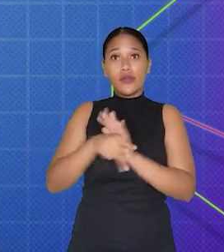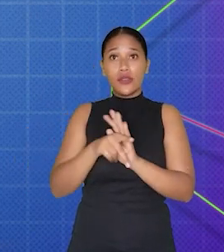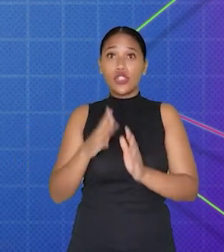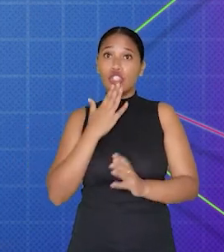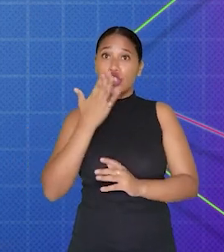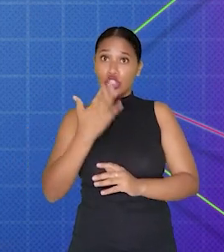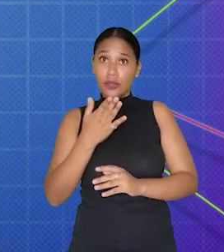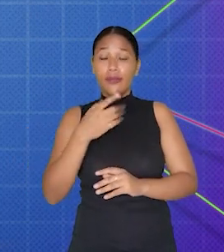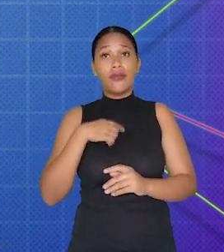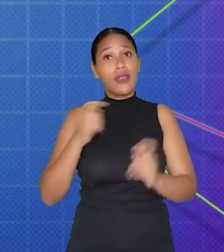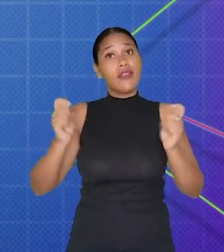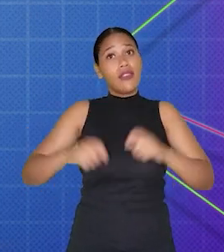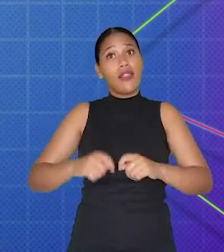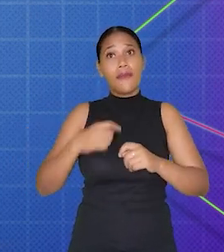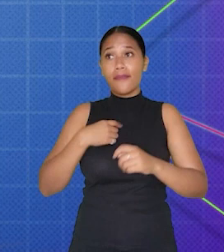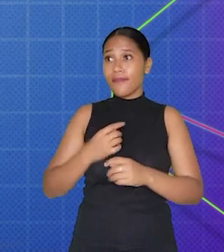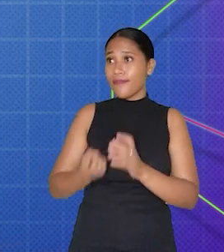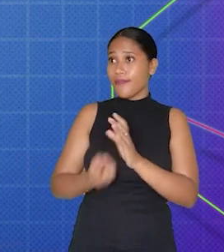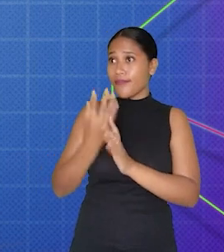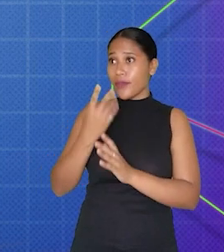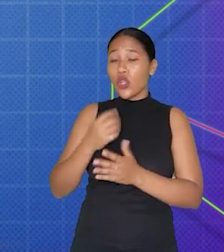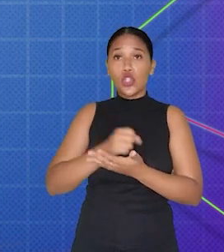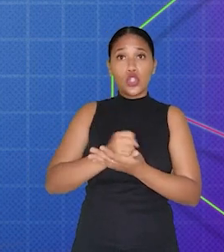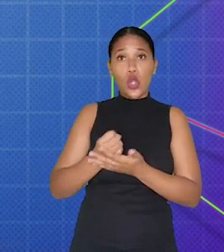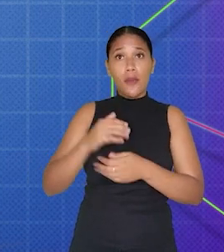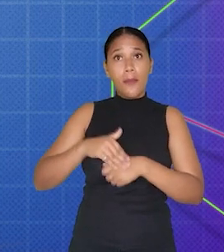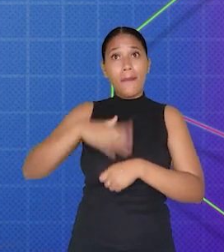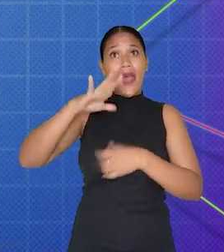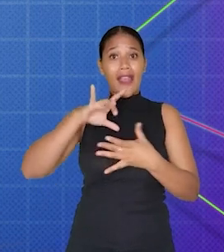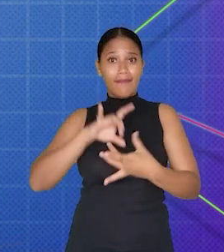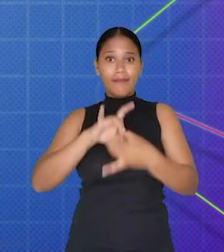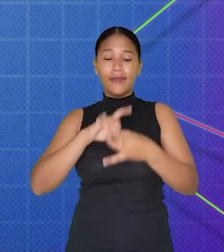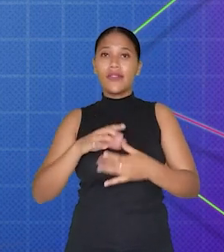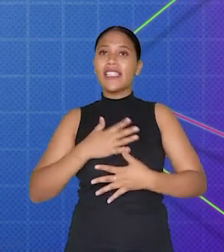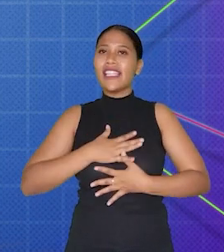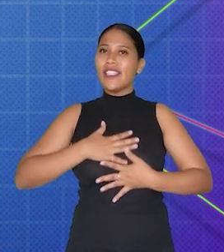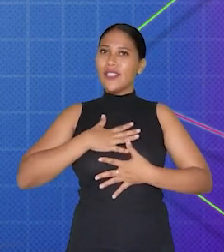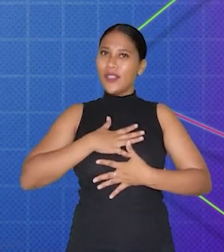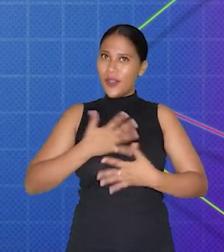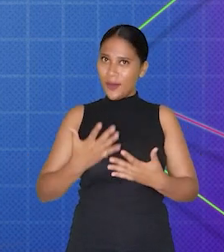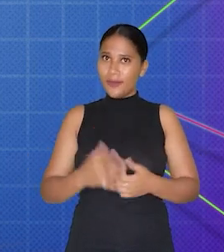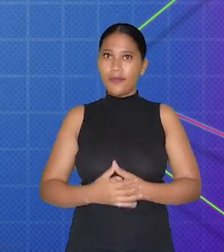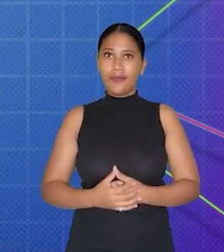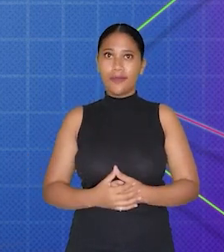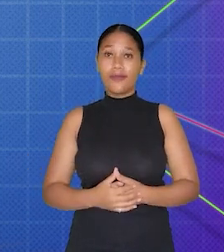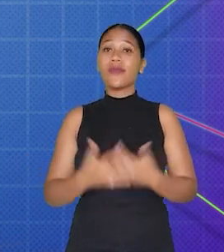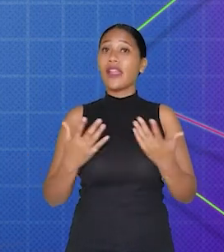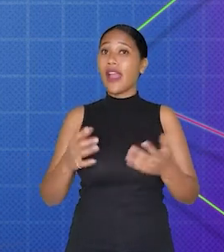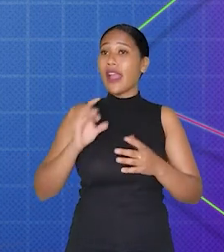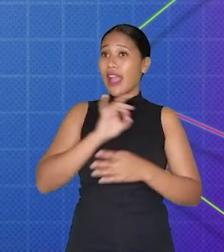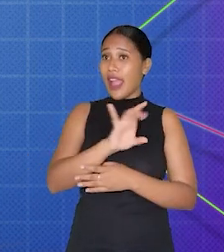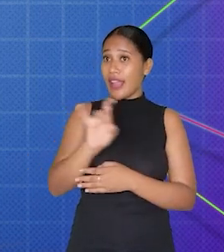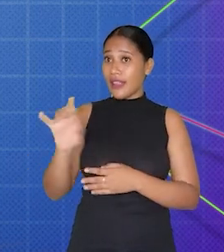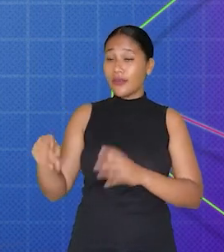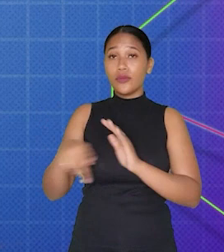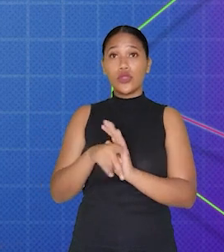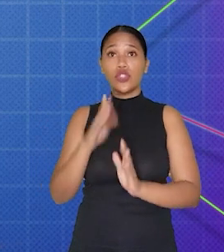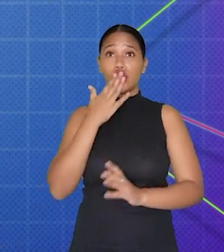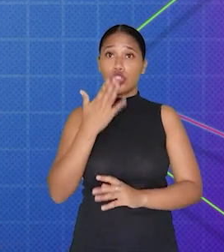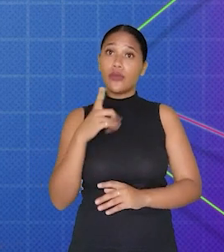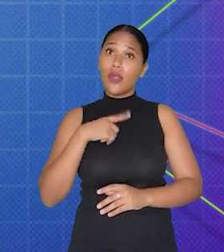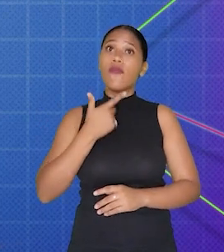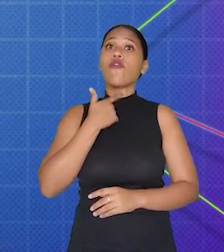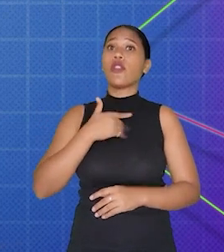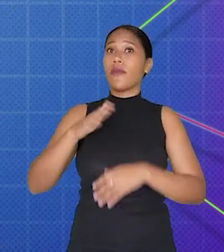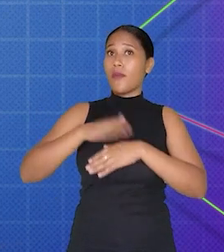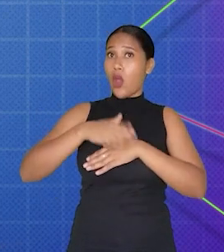Oferecer diferentes tipos de engajamento podem ajudar a criar experiências de jogos mais envolventes e satisfatórios para os jogadores. Cada tipo